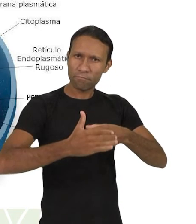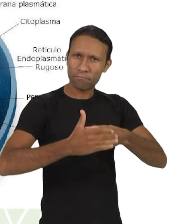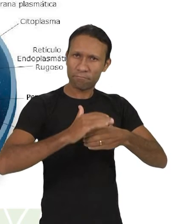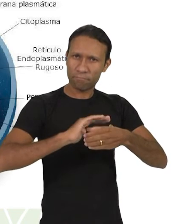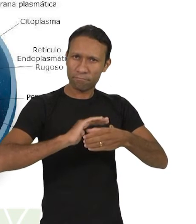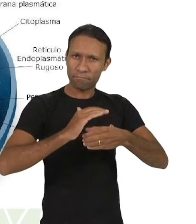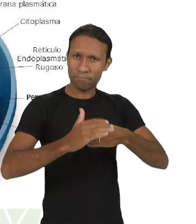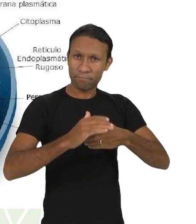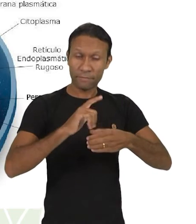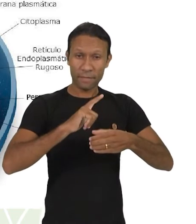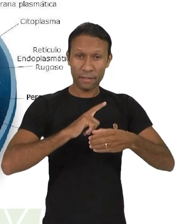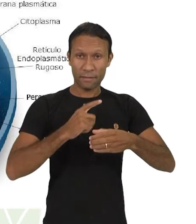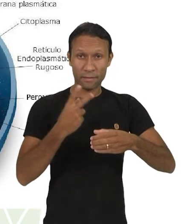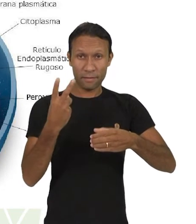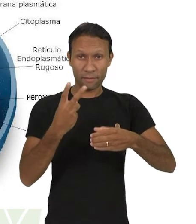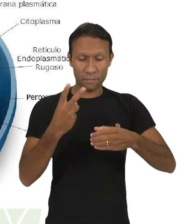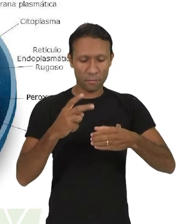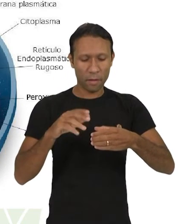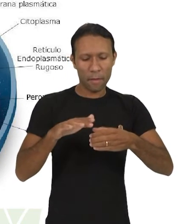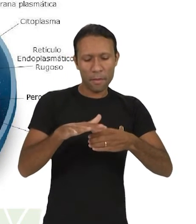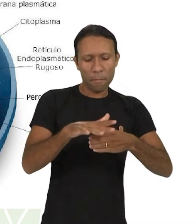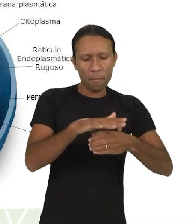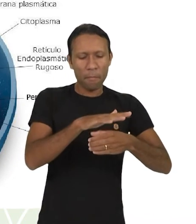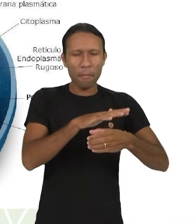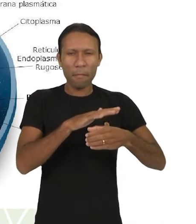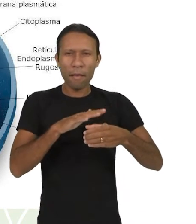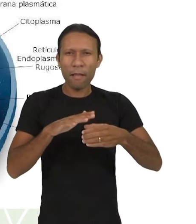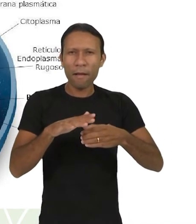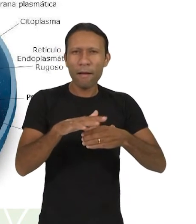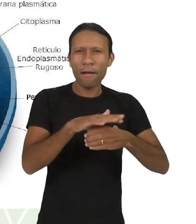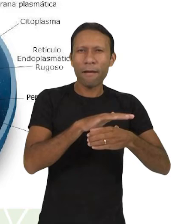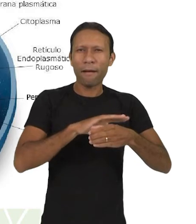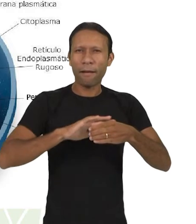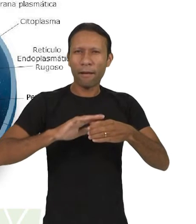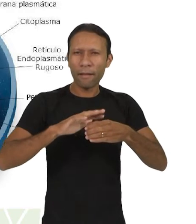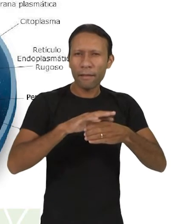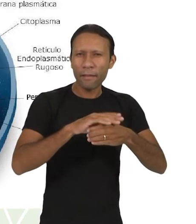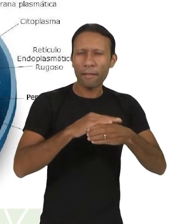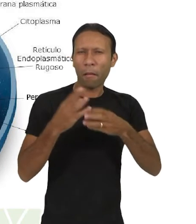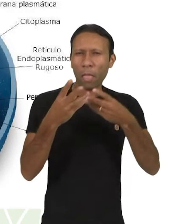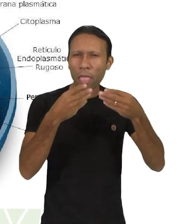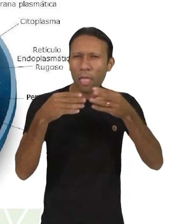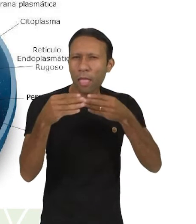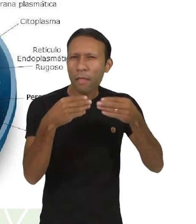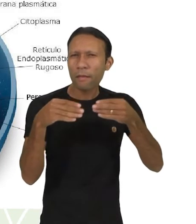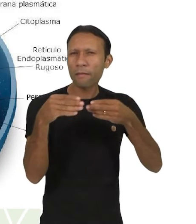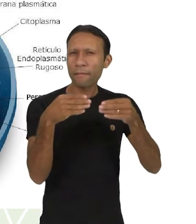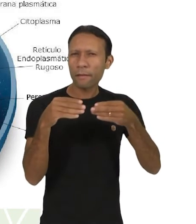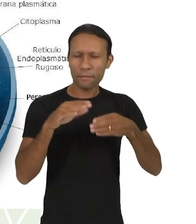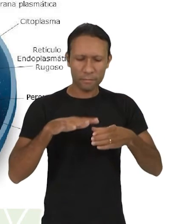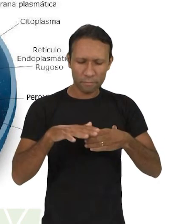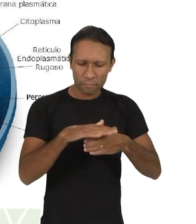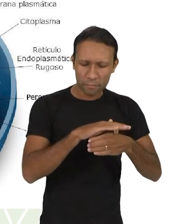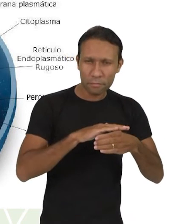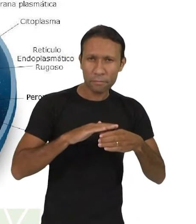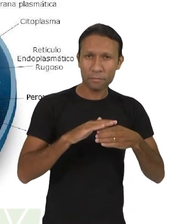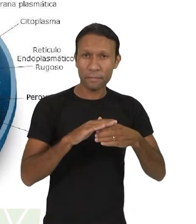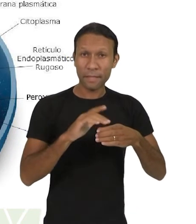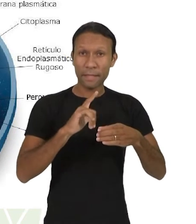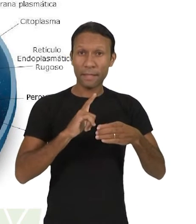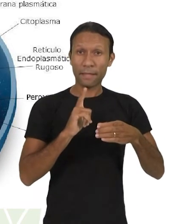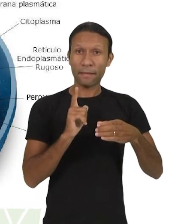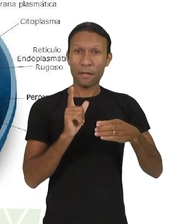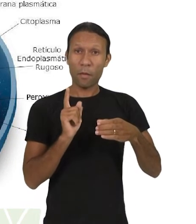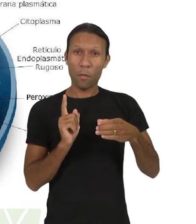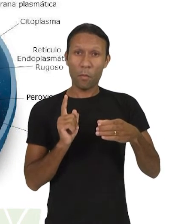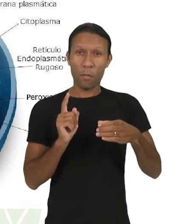plasmática, ok? Tem o citoplasma, que é aquele gelatinoso que fica ali onde ficam as organelas,